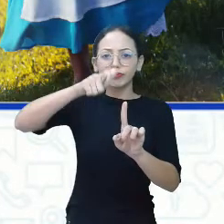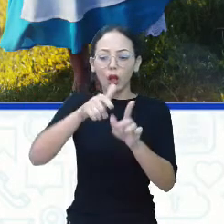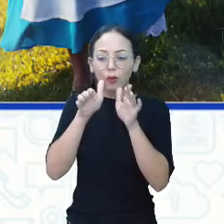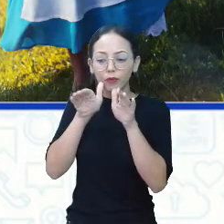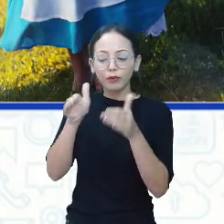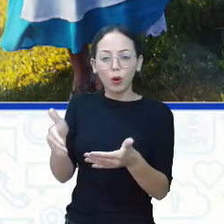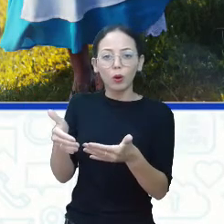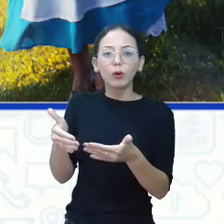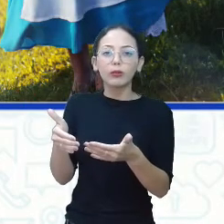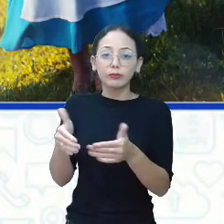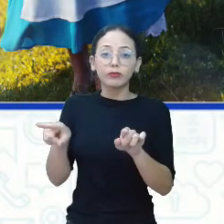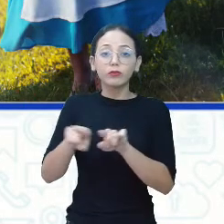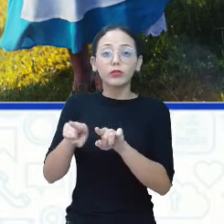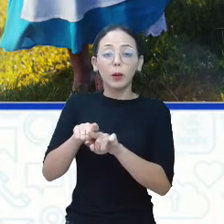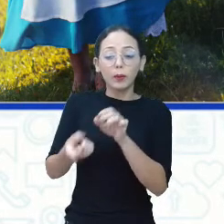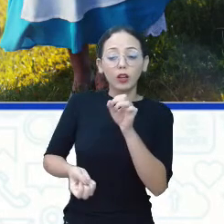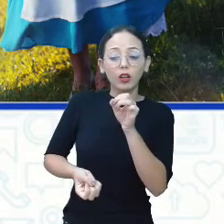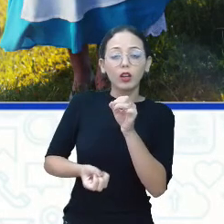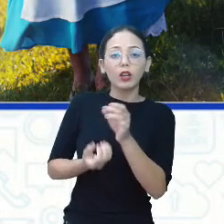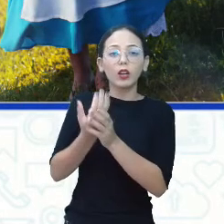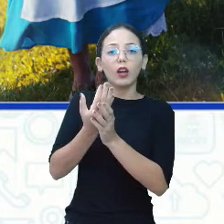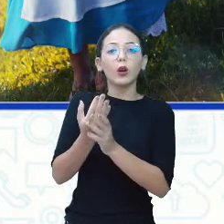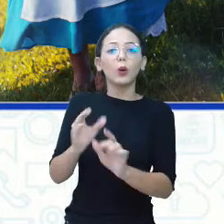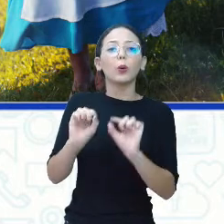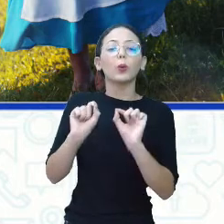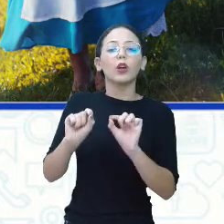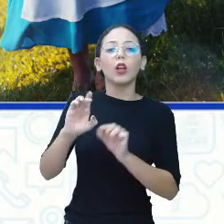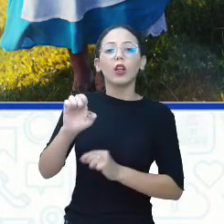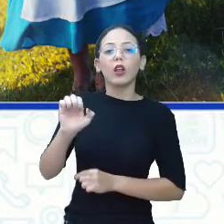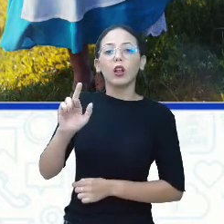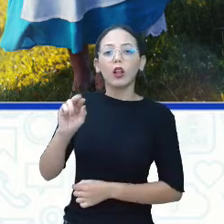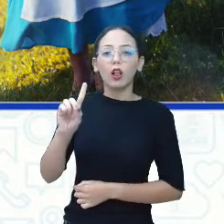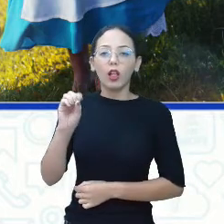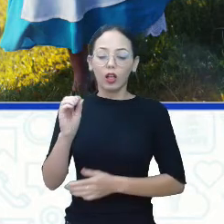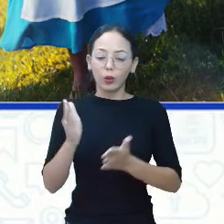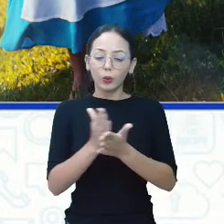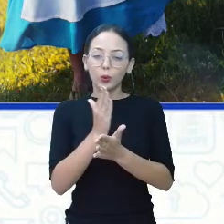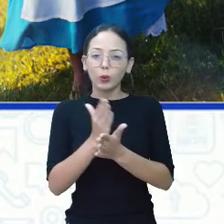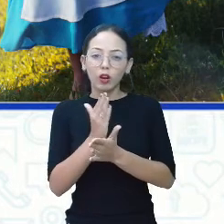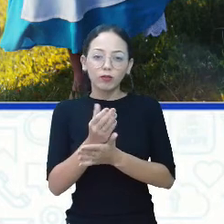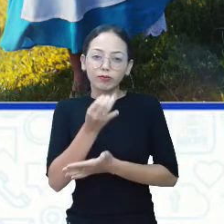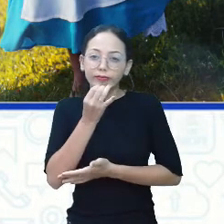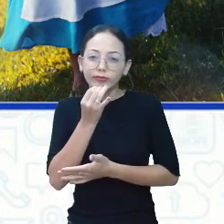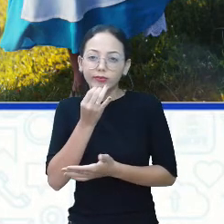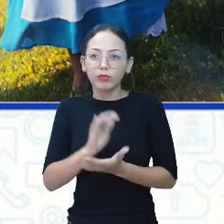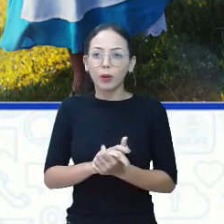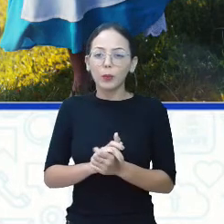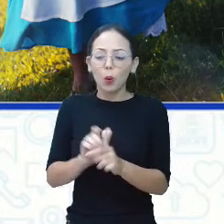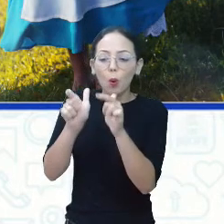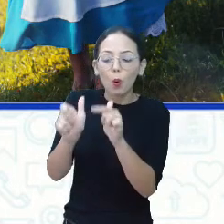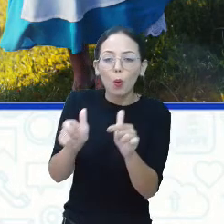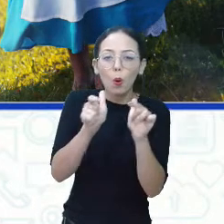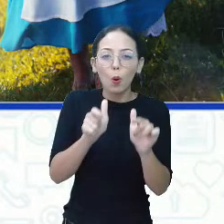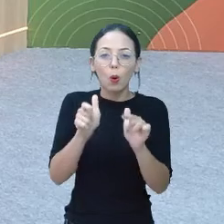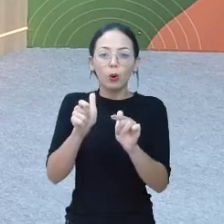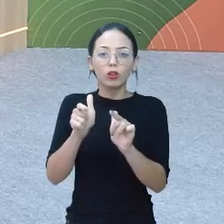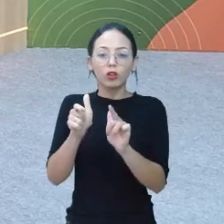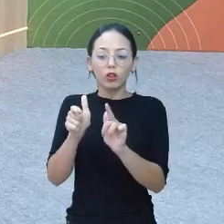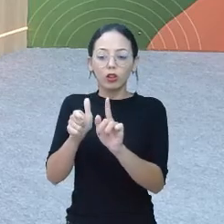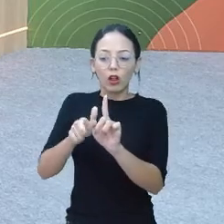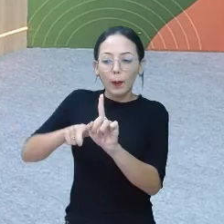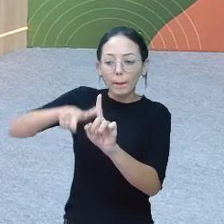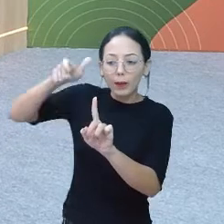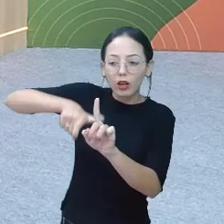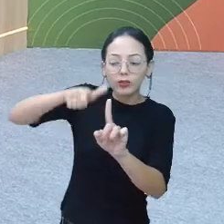foco e elas desencadearão o enredo do livro, né? Então, é onde as personagens agem para